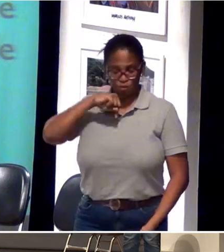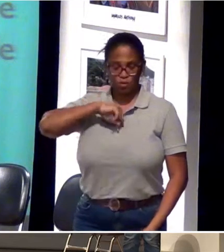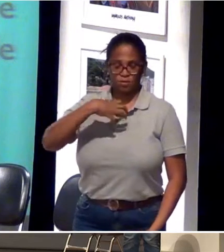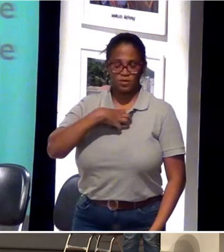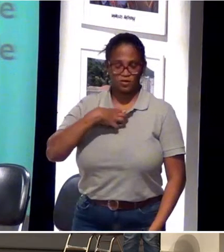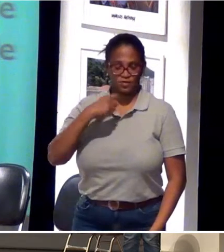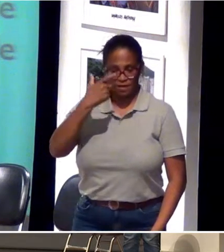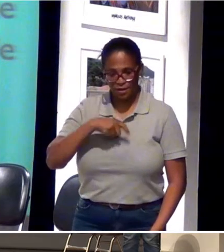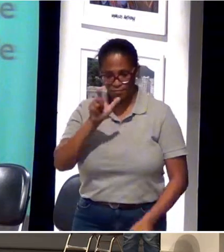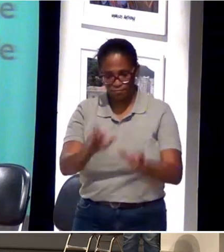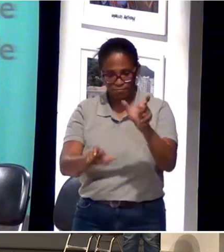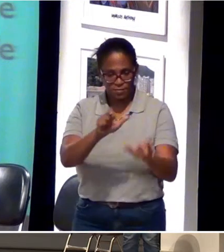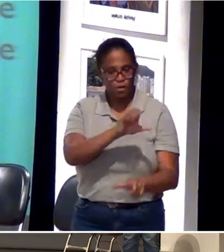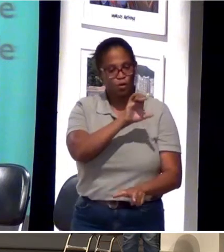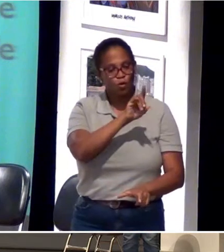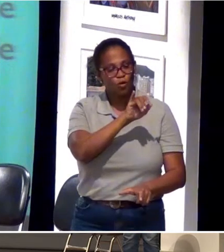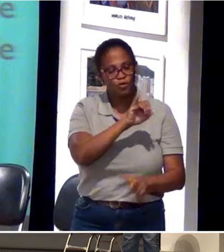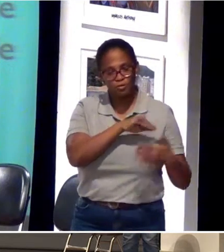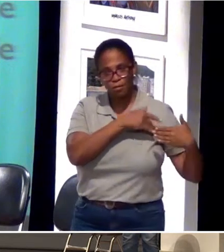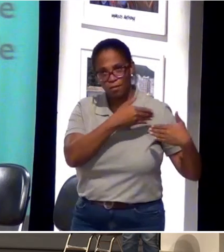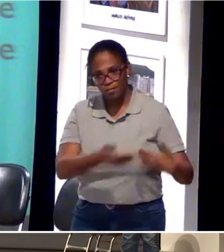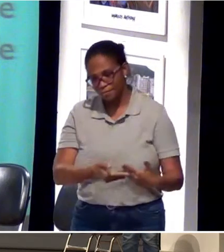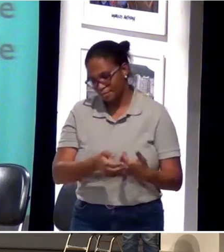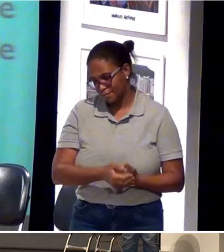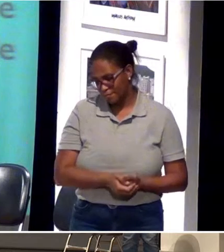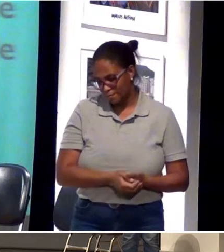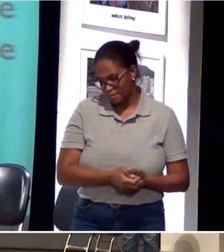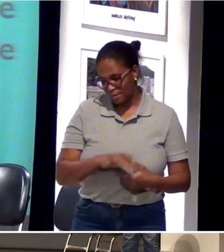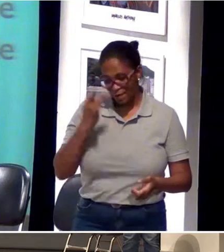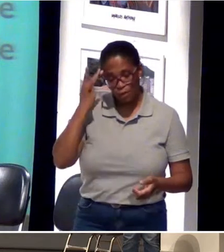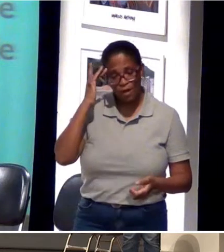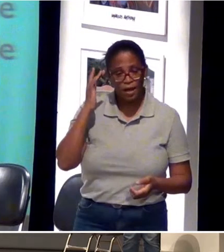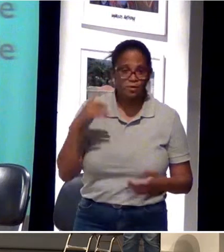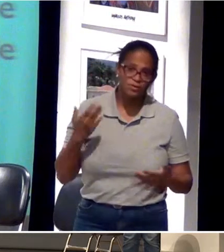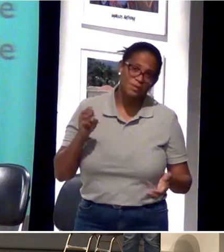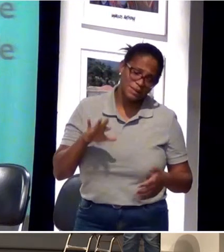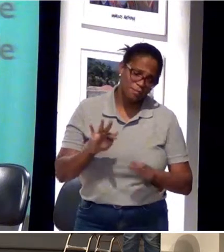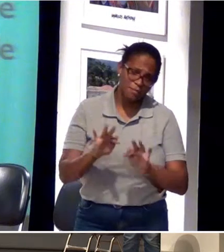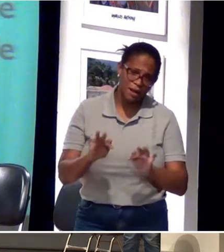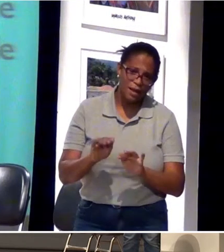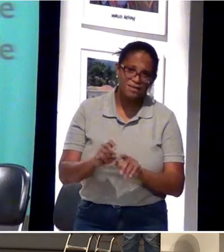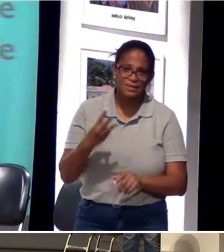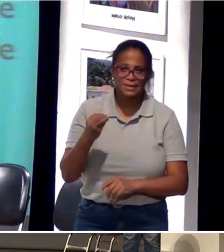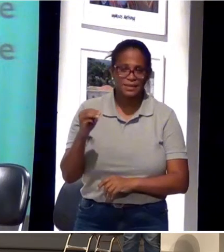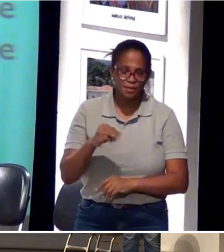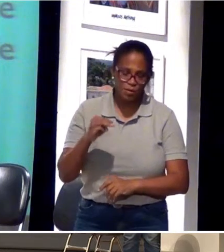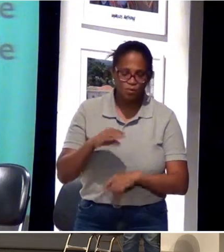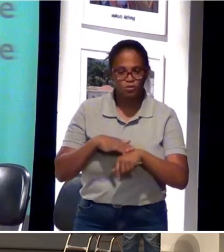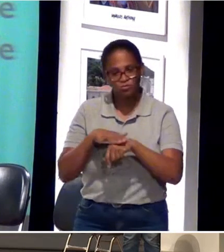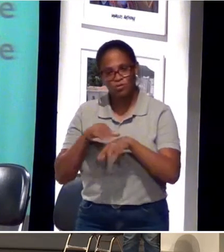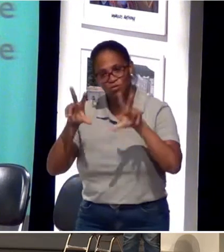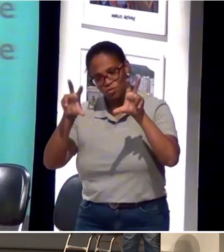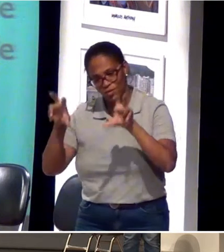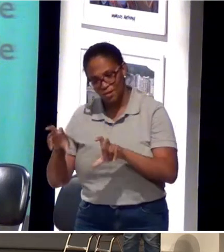subjetividade desde do Código Melo Matos, né? E eu acho que, assim, basicamente é isso, assim, meia hora para a gente falar um